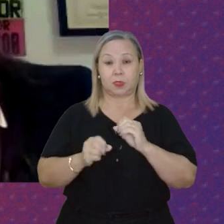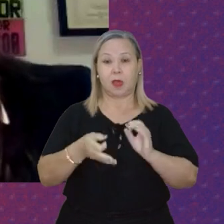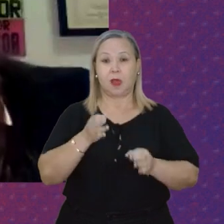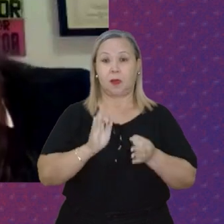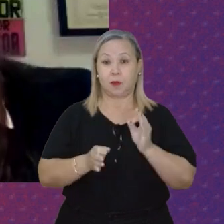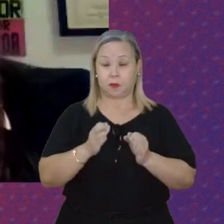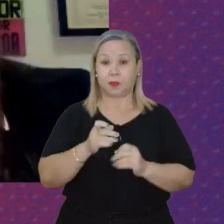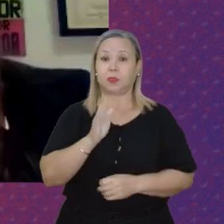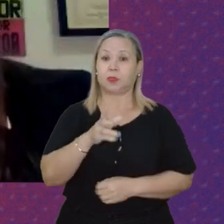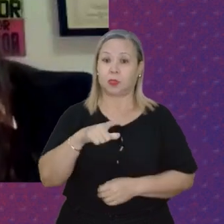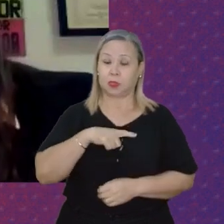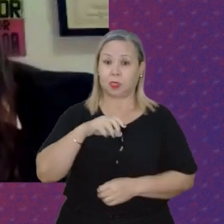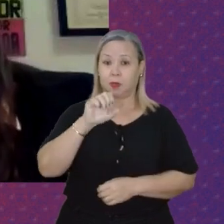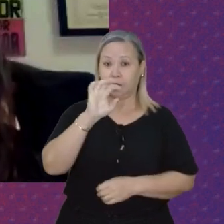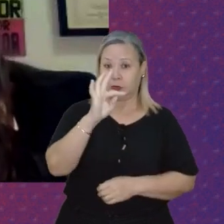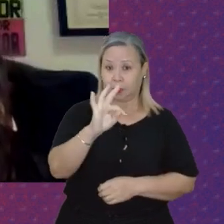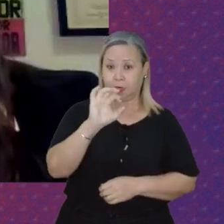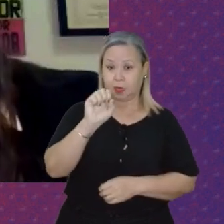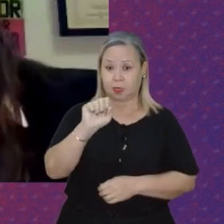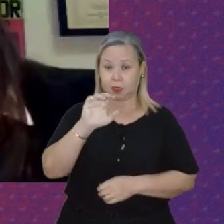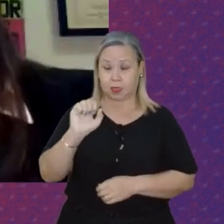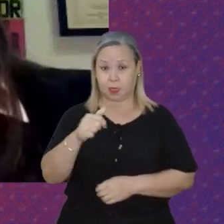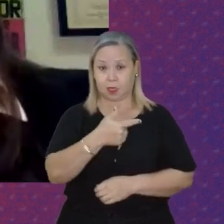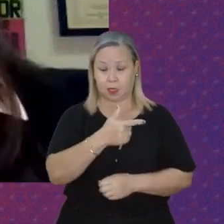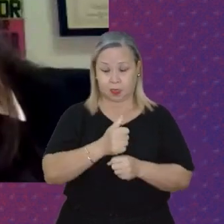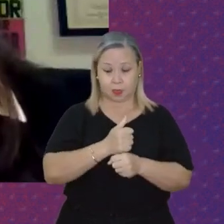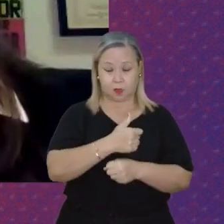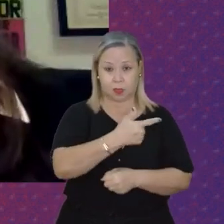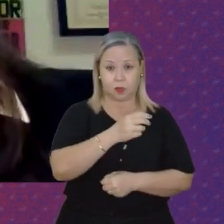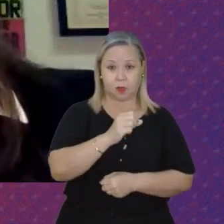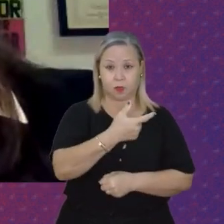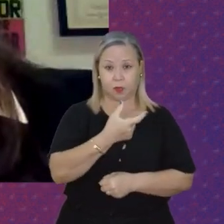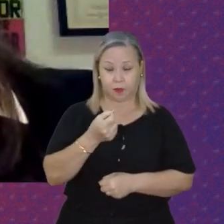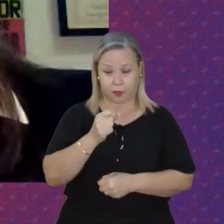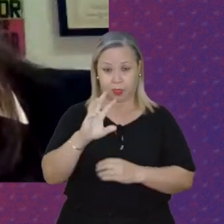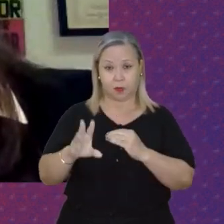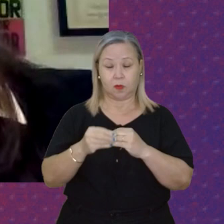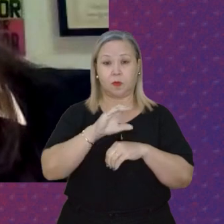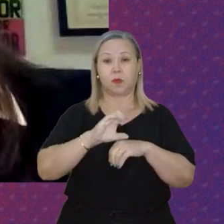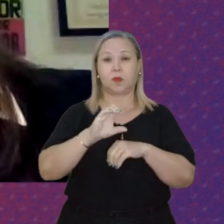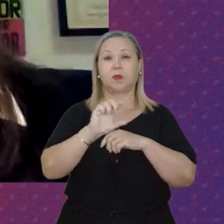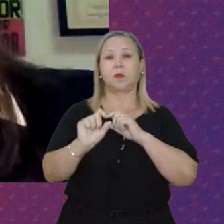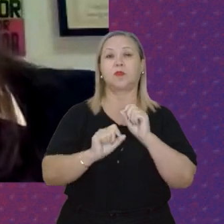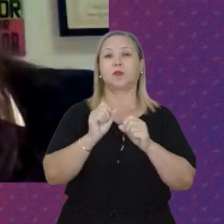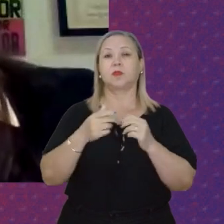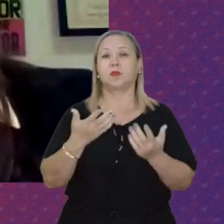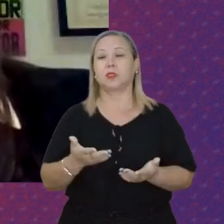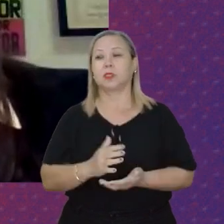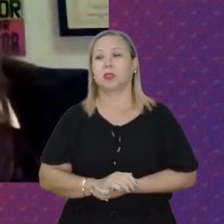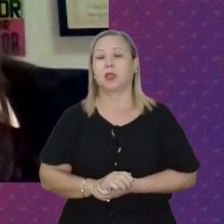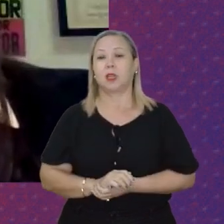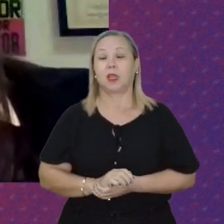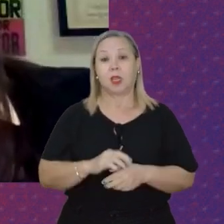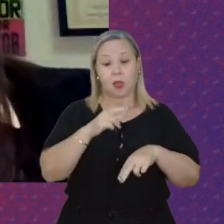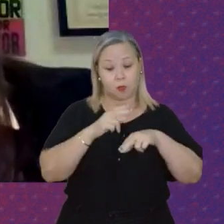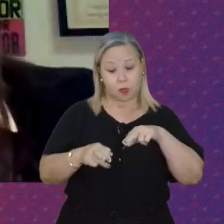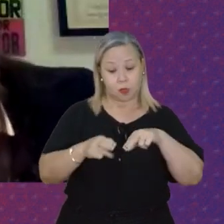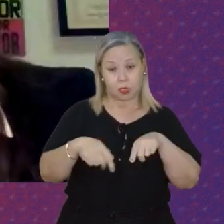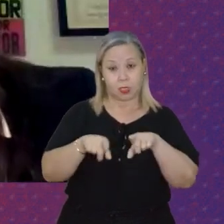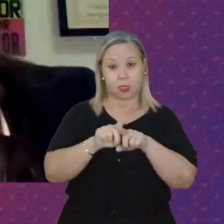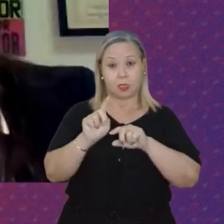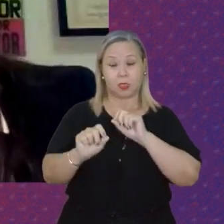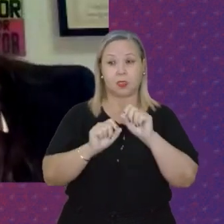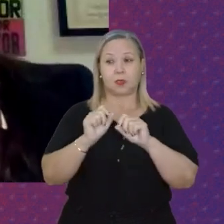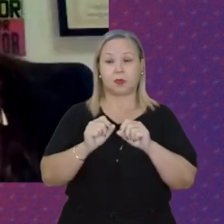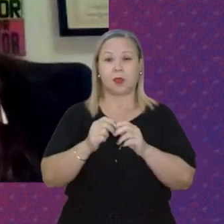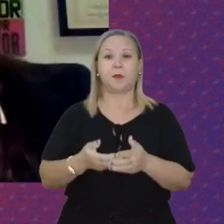jurisprudência do TSE desde 2020. Então, a emenda constitucional, ela só fala das cotas de financiamento por gênero, mas se omite